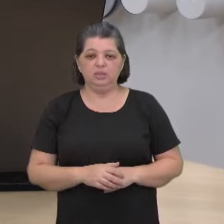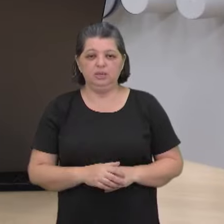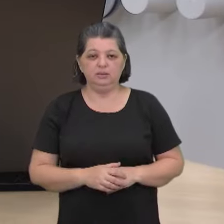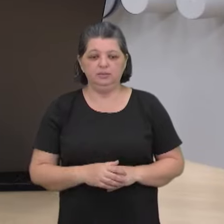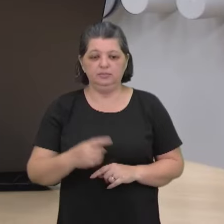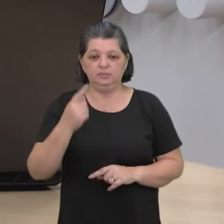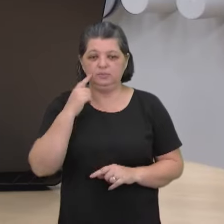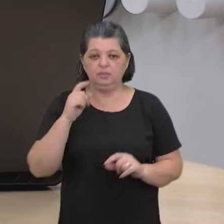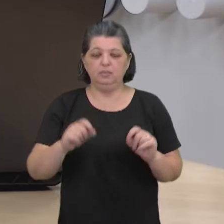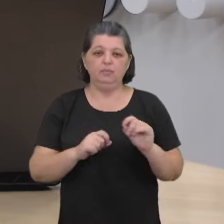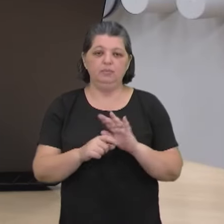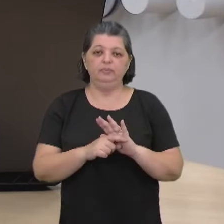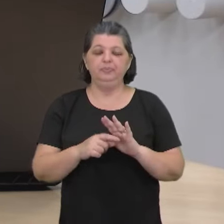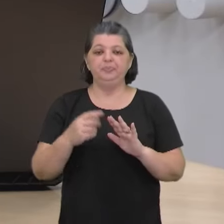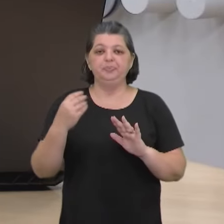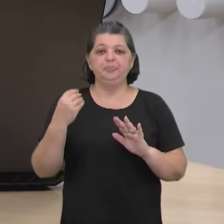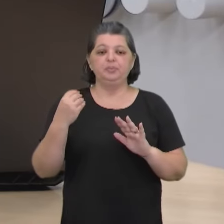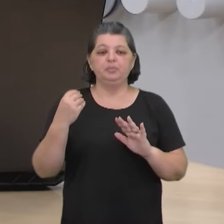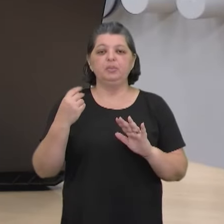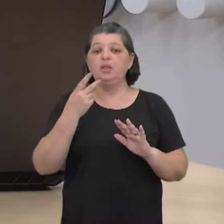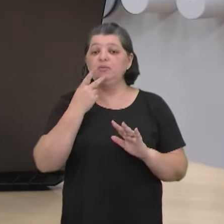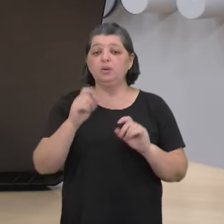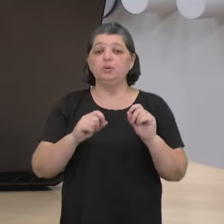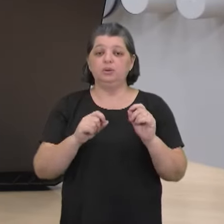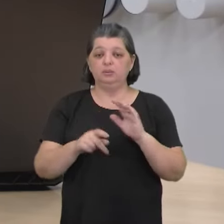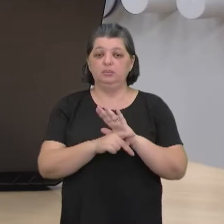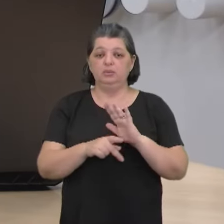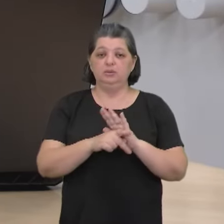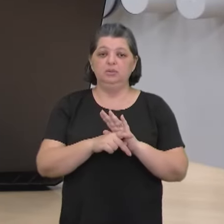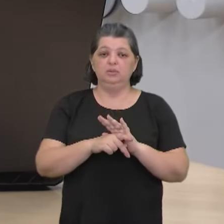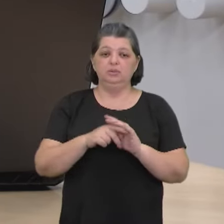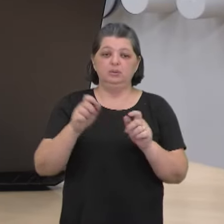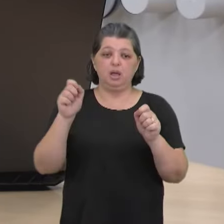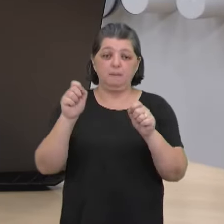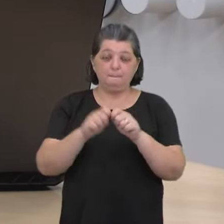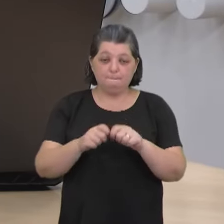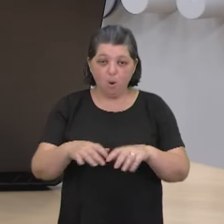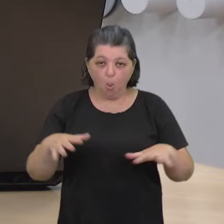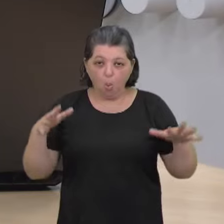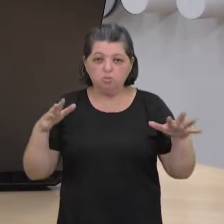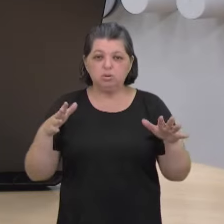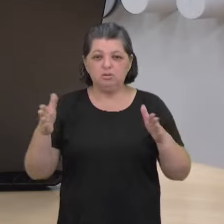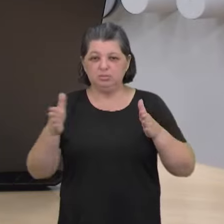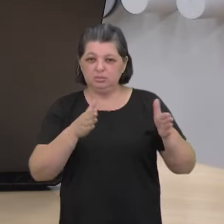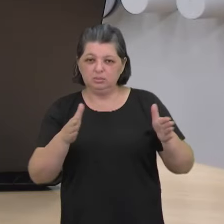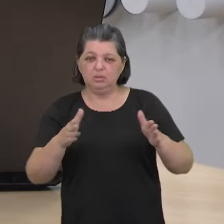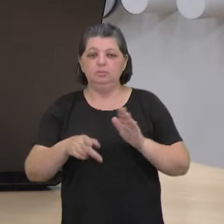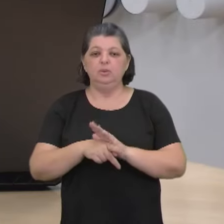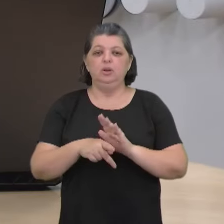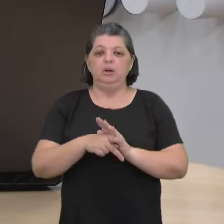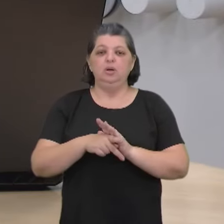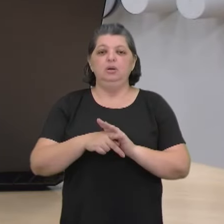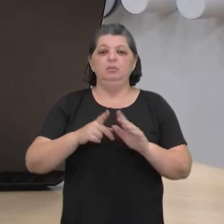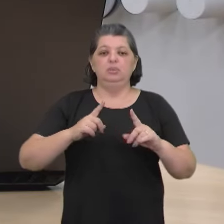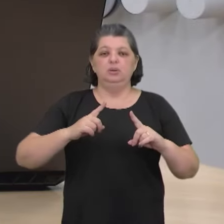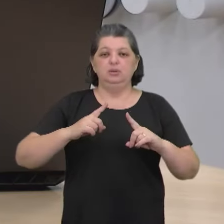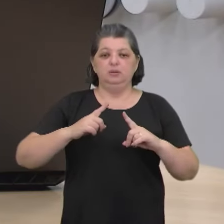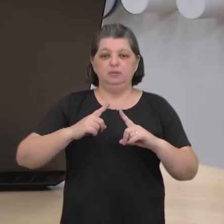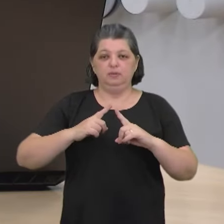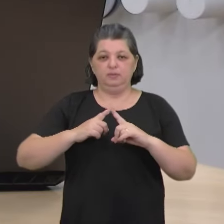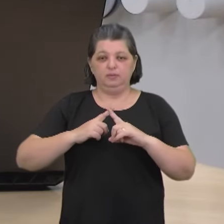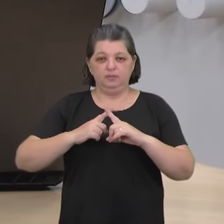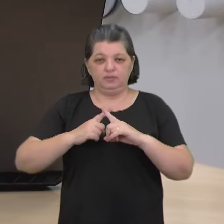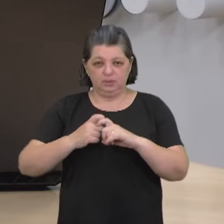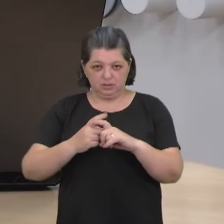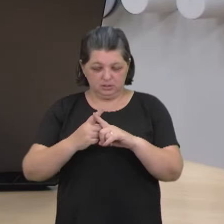eles colocam o seguinte: Hiroshima e Nagasaki, nazifascismo, regimes totalitários do